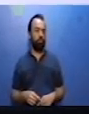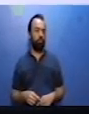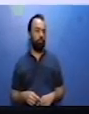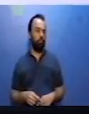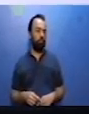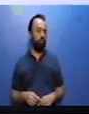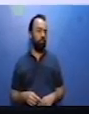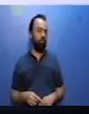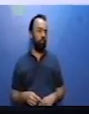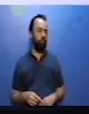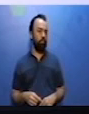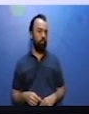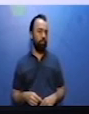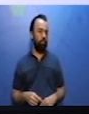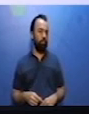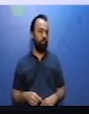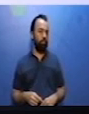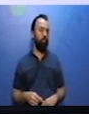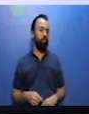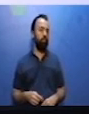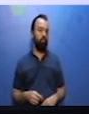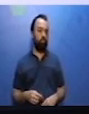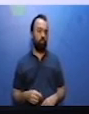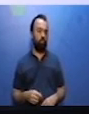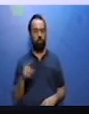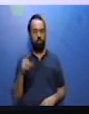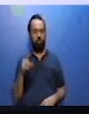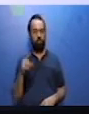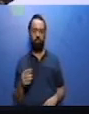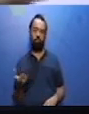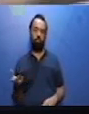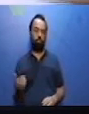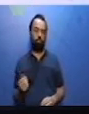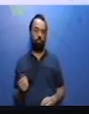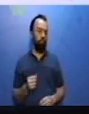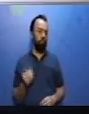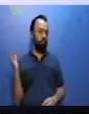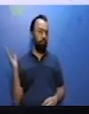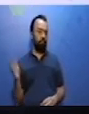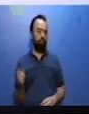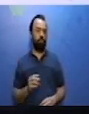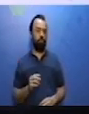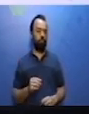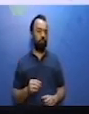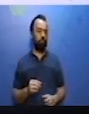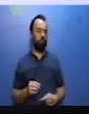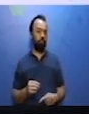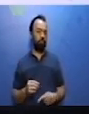vezes mais ou menos zero copia duas vezes 12